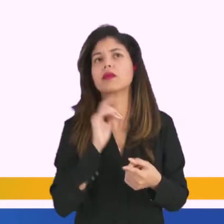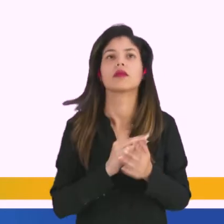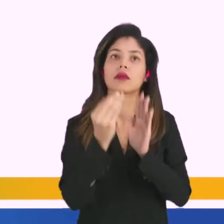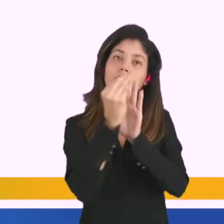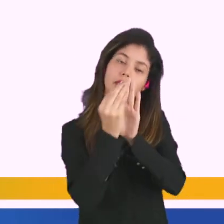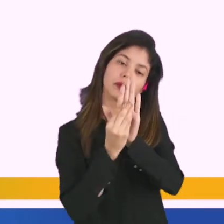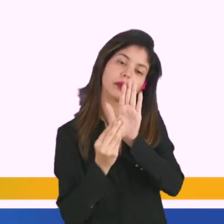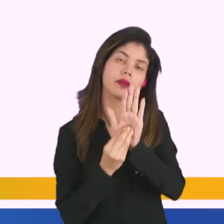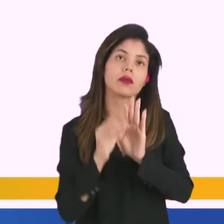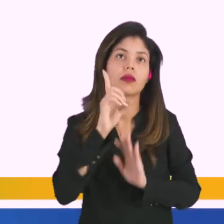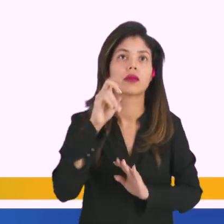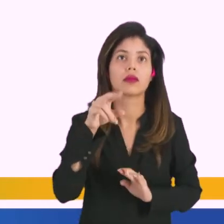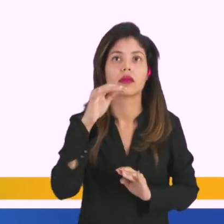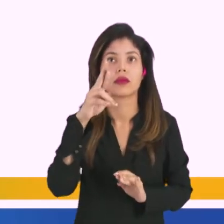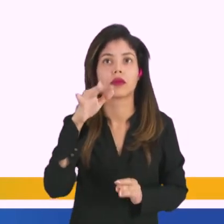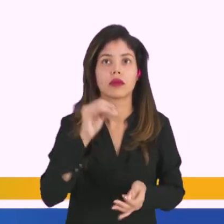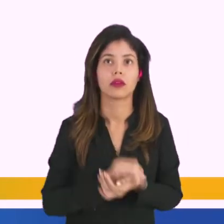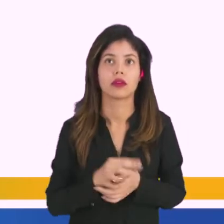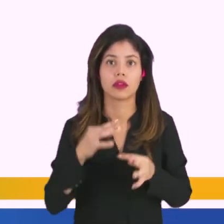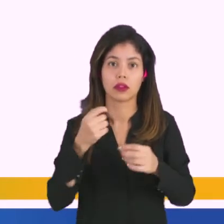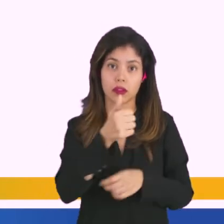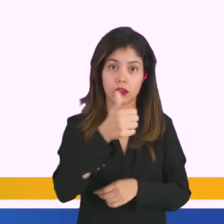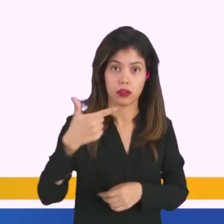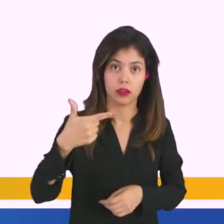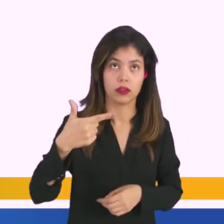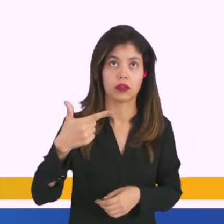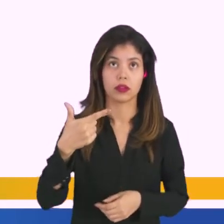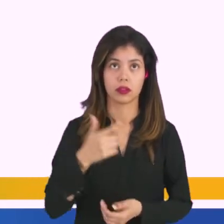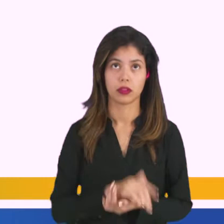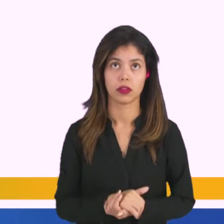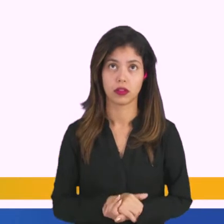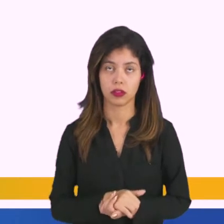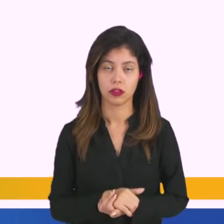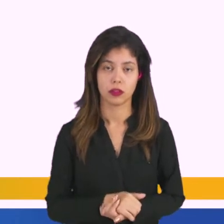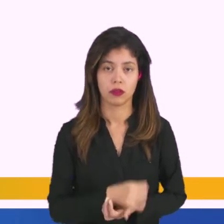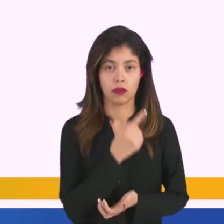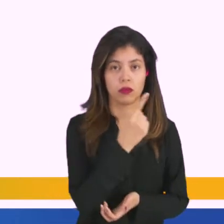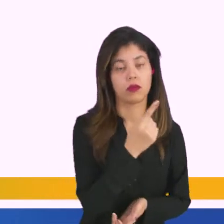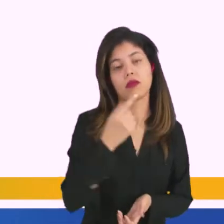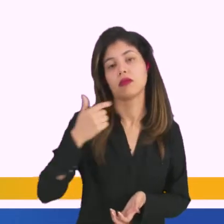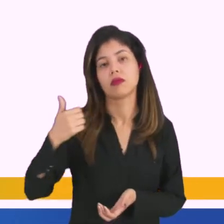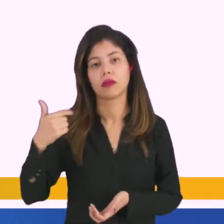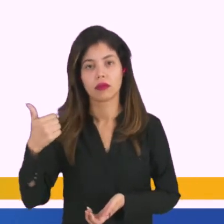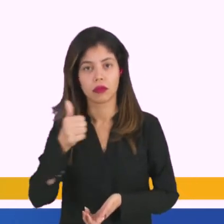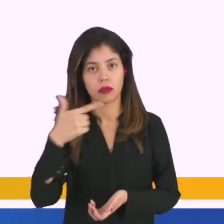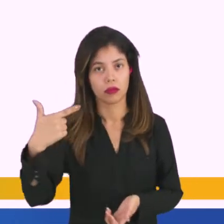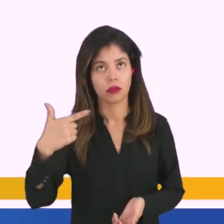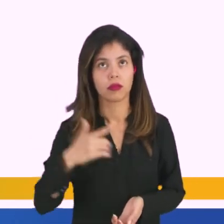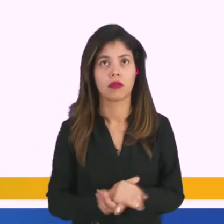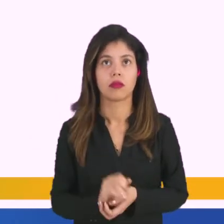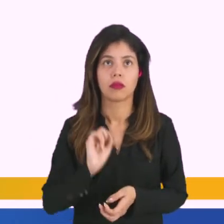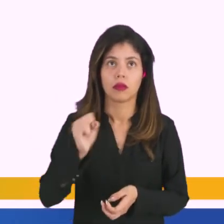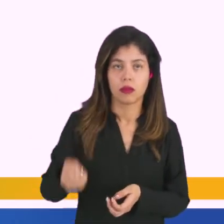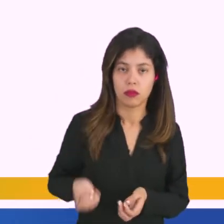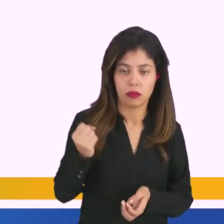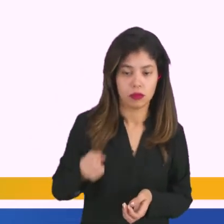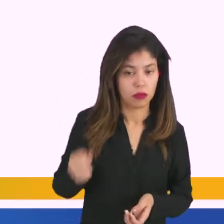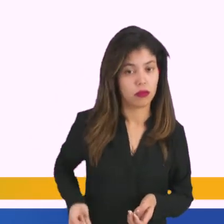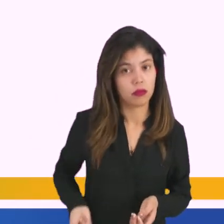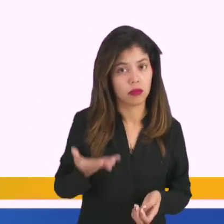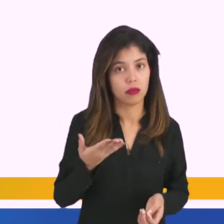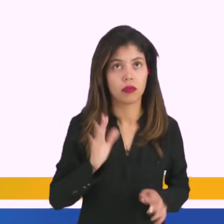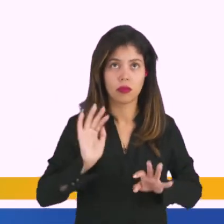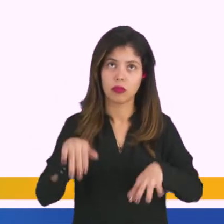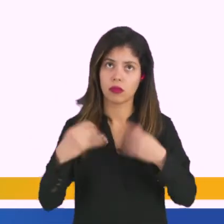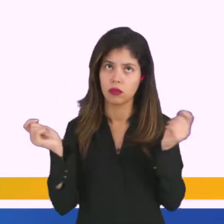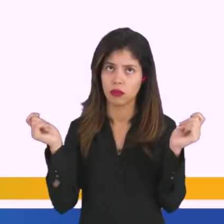né, dodecaédrico aí, que é formado por 12 faces, né, numeradas de 1 a 12. Então, após o lançamento desse dado, qual